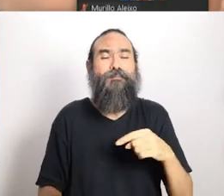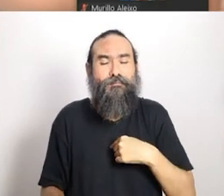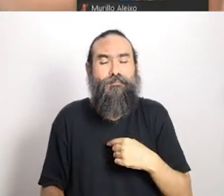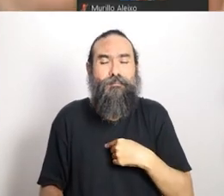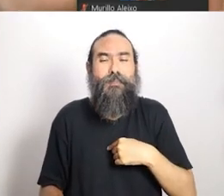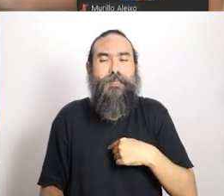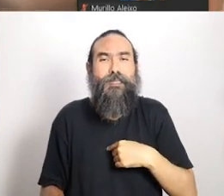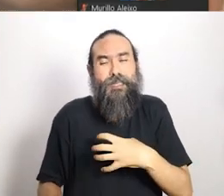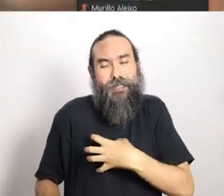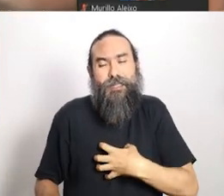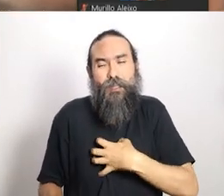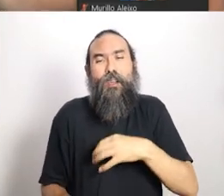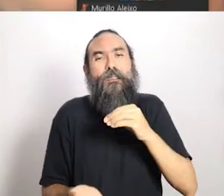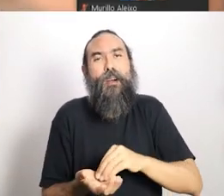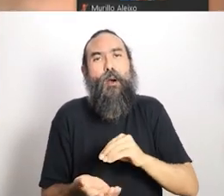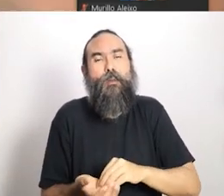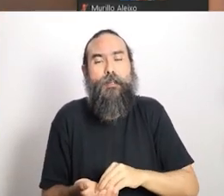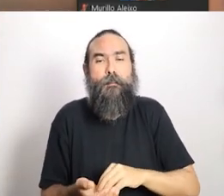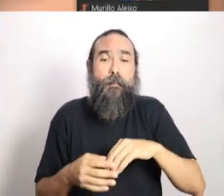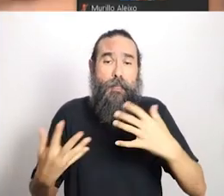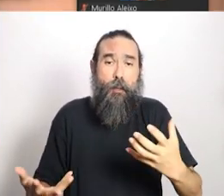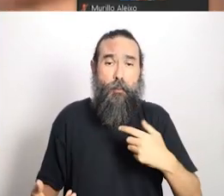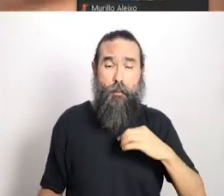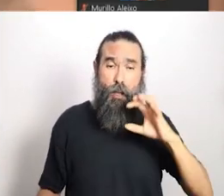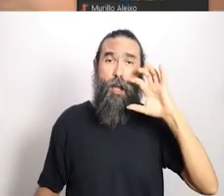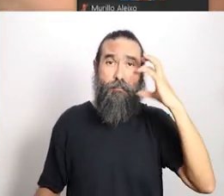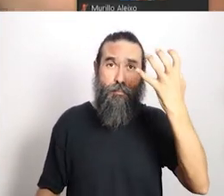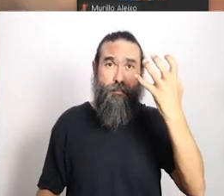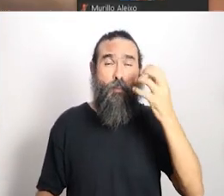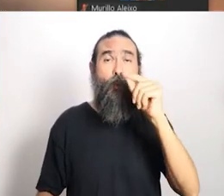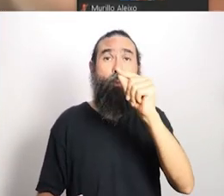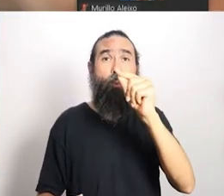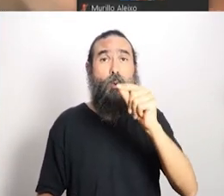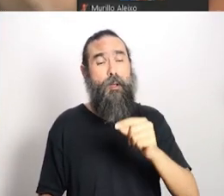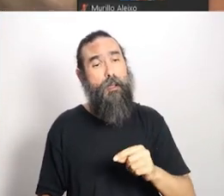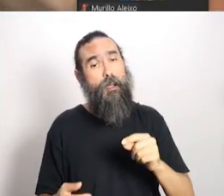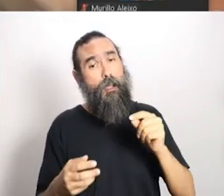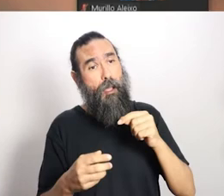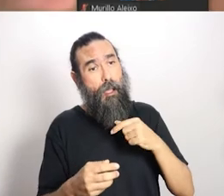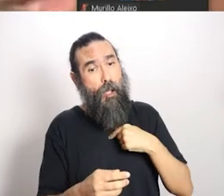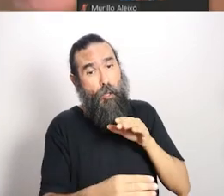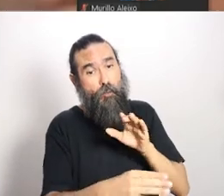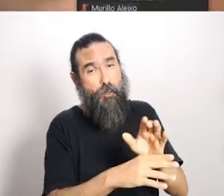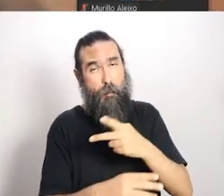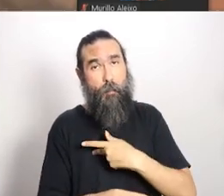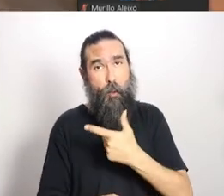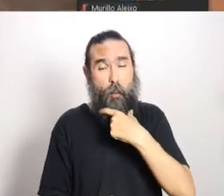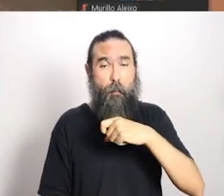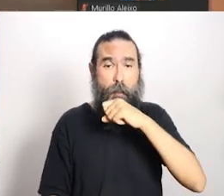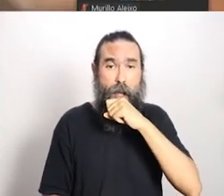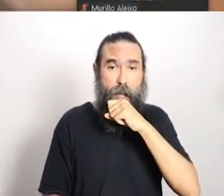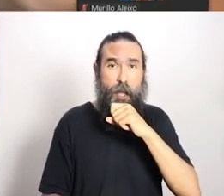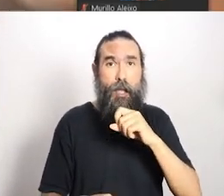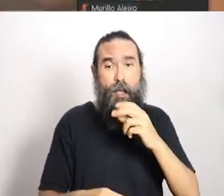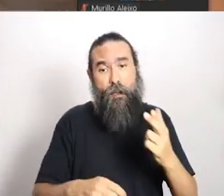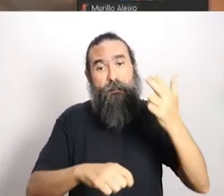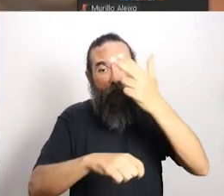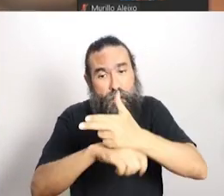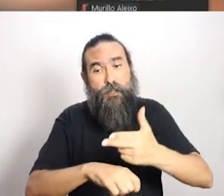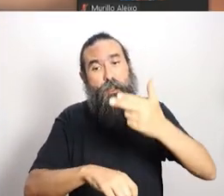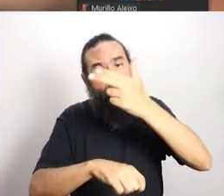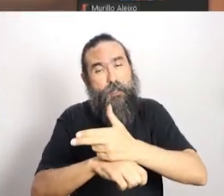primeiro desafio que eu assumi foi colocar meu pai na internet, colocar o conteúdo dele, as pessoas